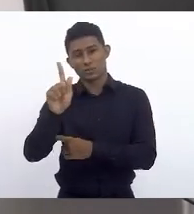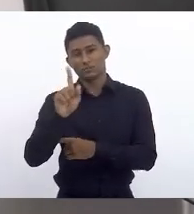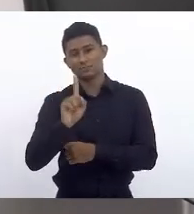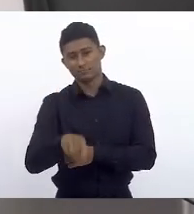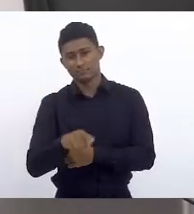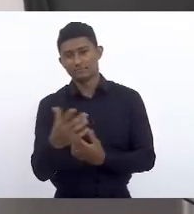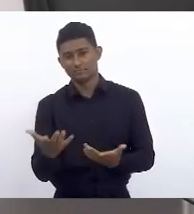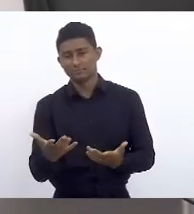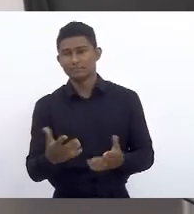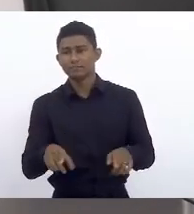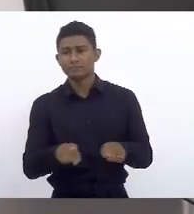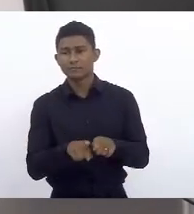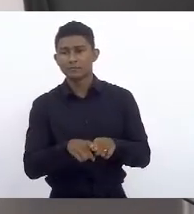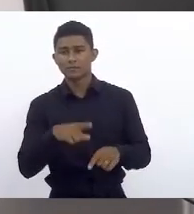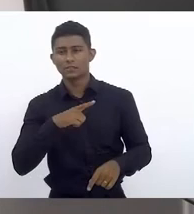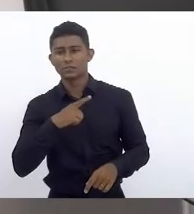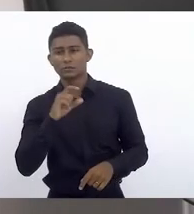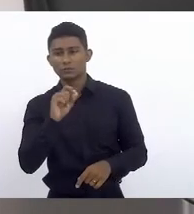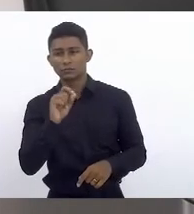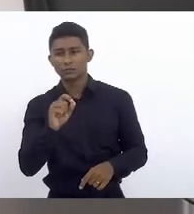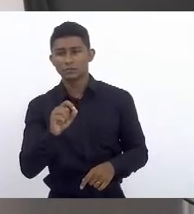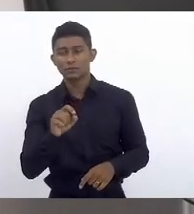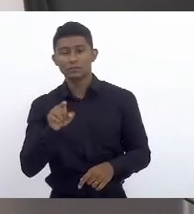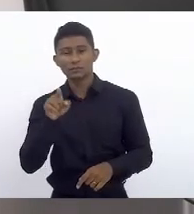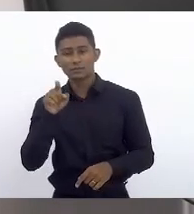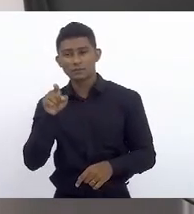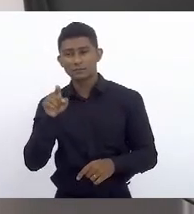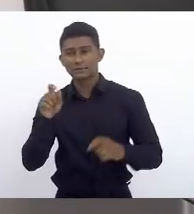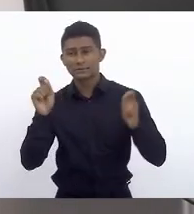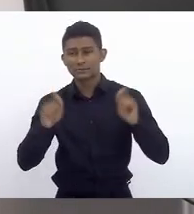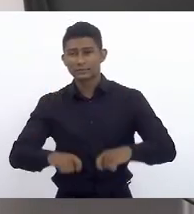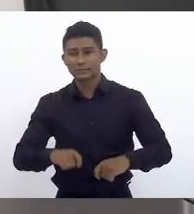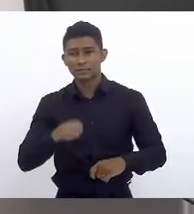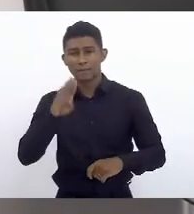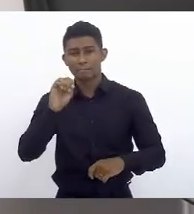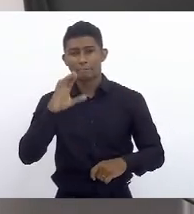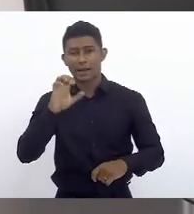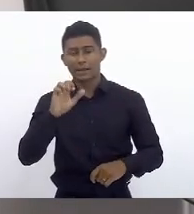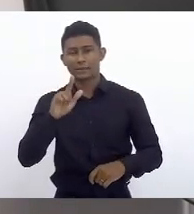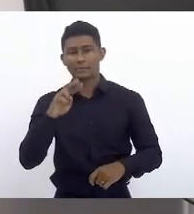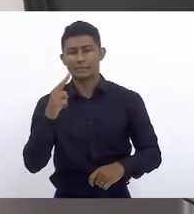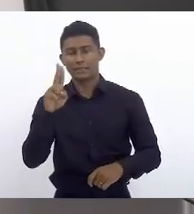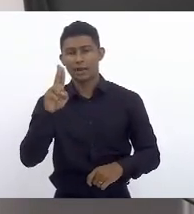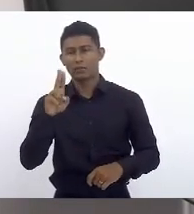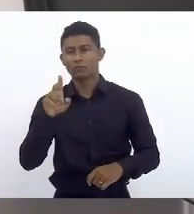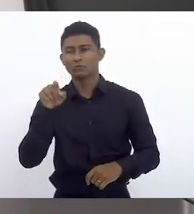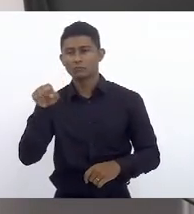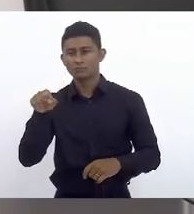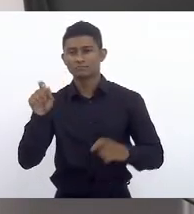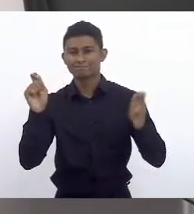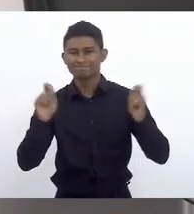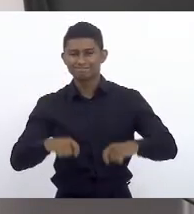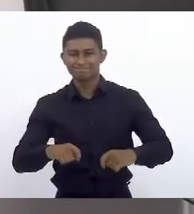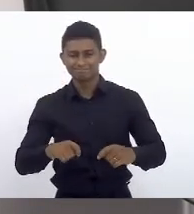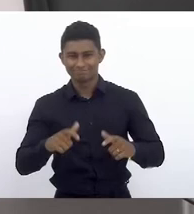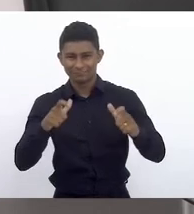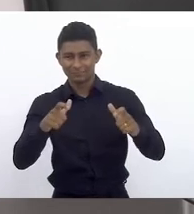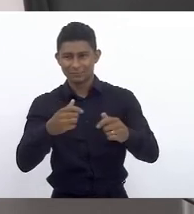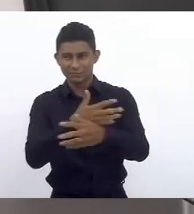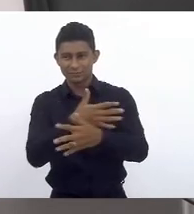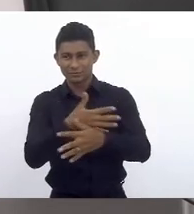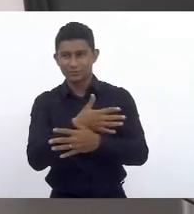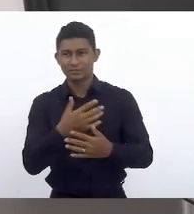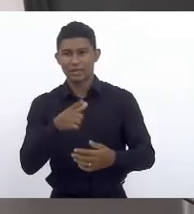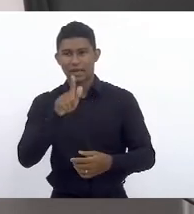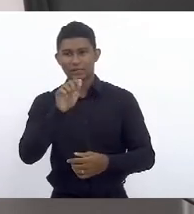rota 4B, que pode trazer do Campo de Bacalhau, da Equinor, para a costa ali em Itaguaí, o gás,